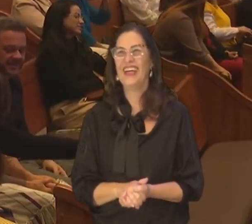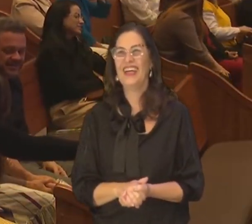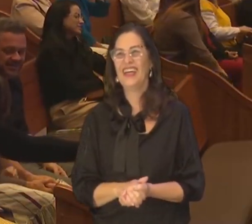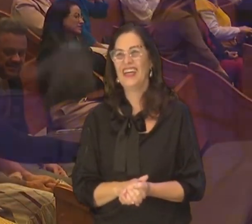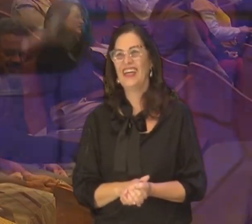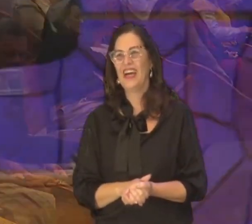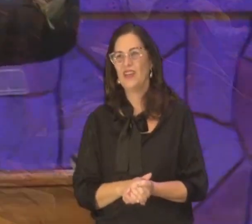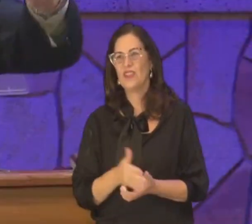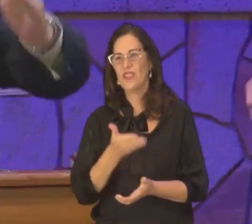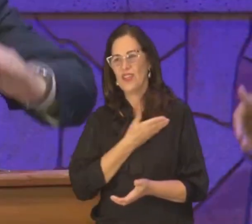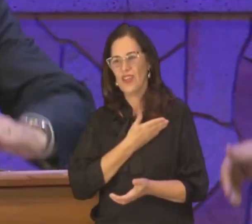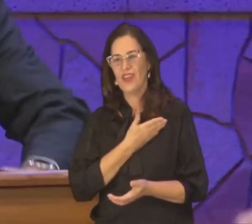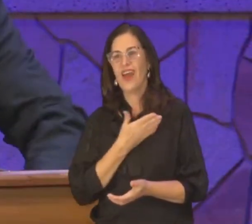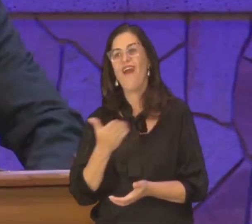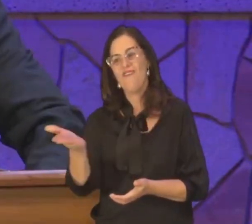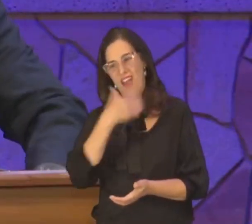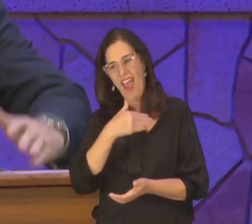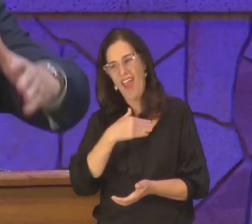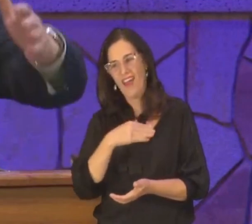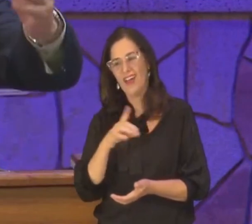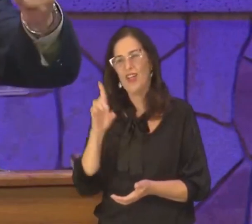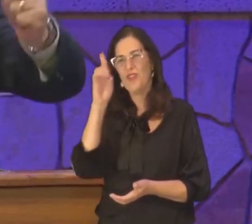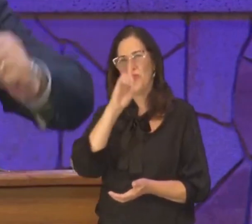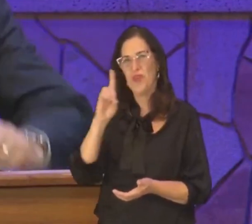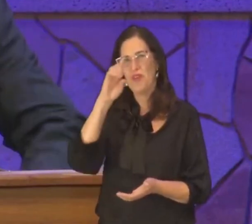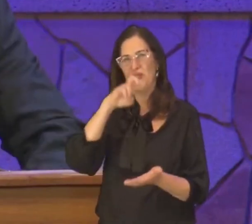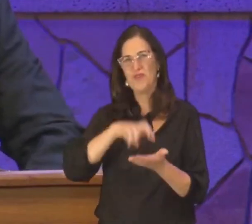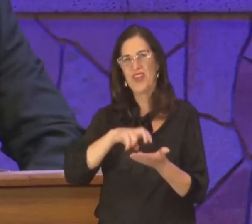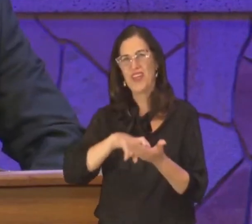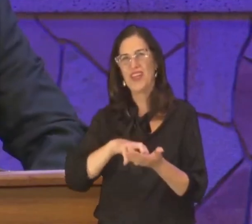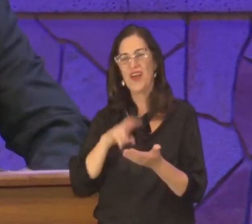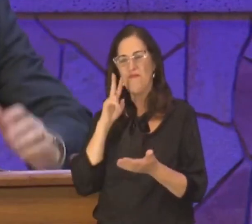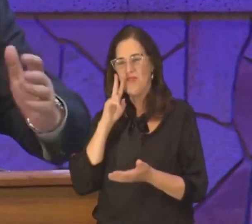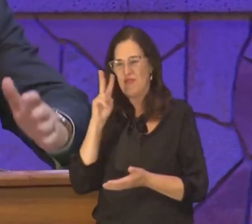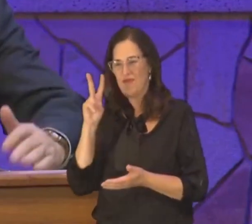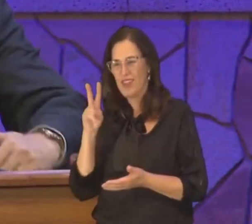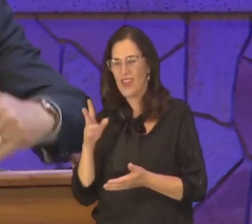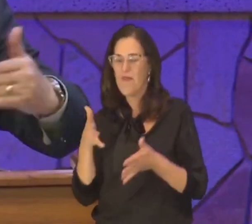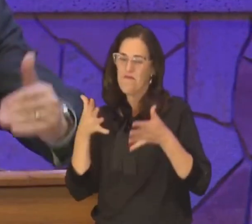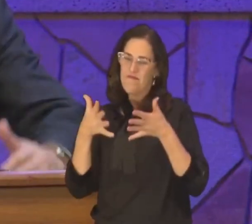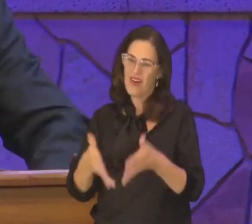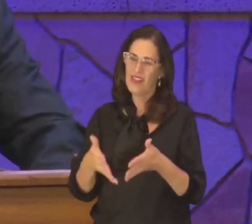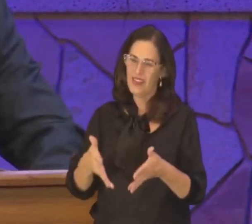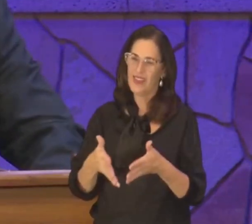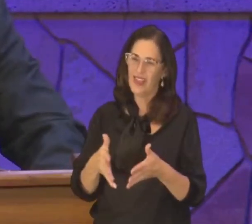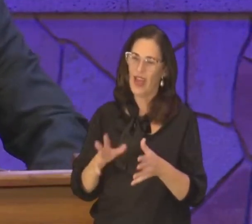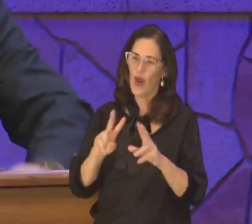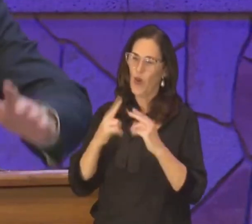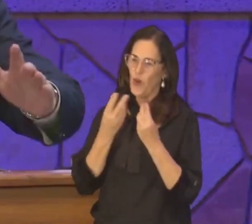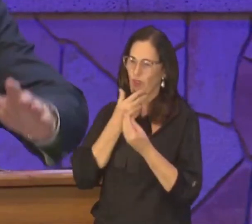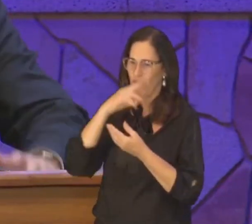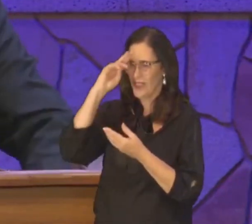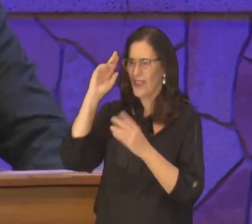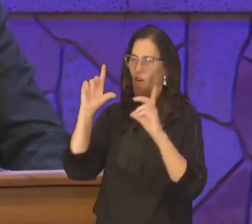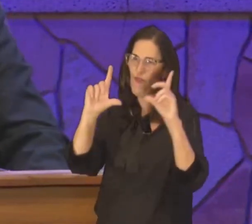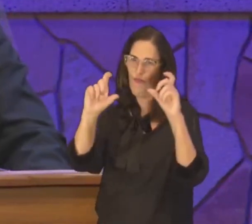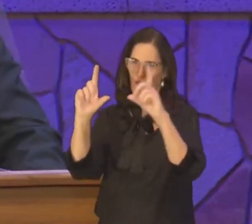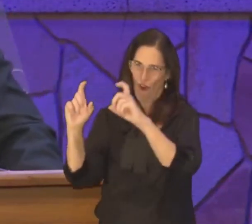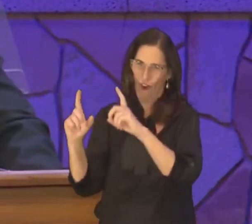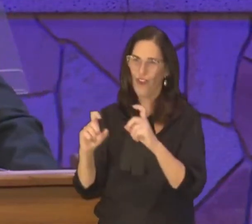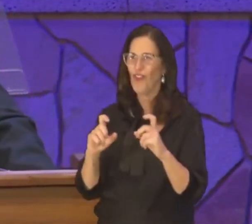de viagem, venham domingo de manhã para assistirmos e participarmos e cultuarmos ao Senhor com algumas